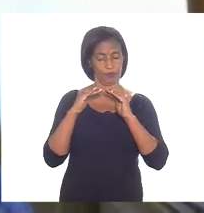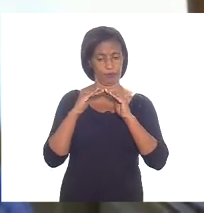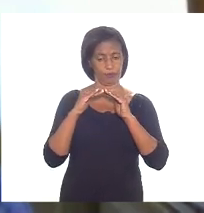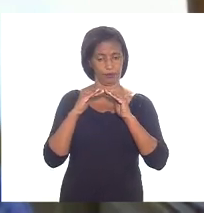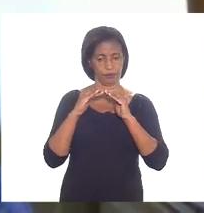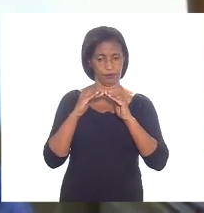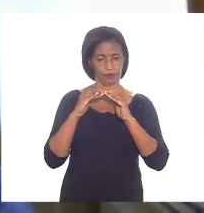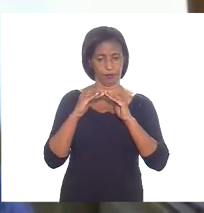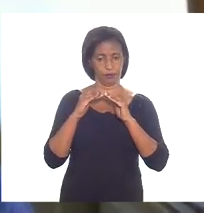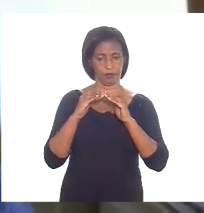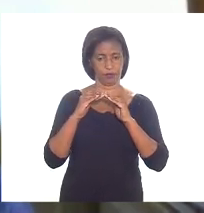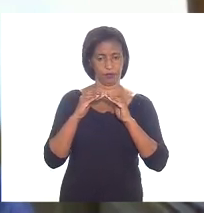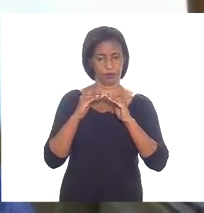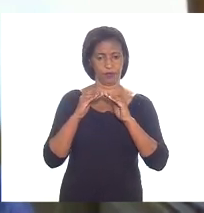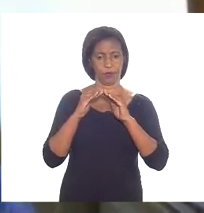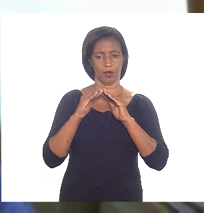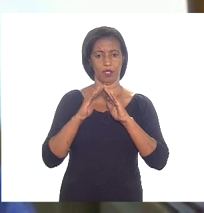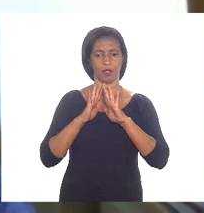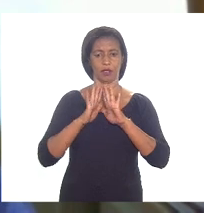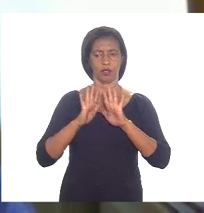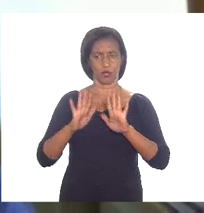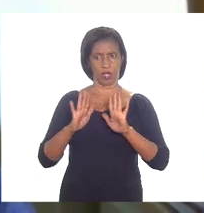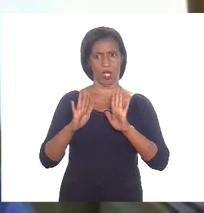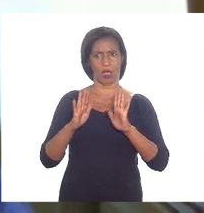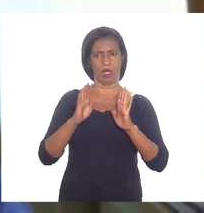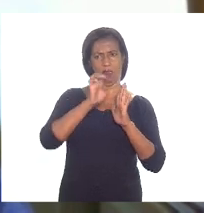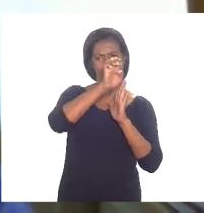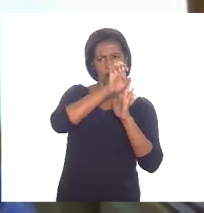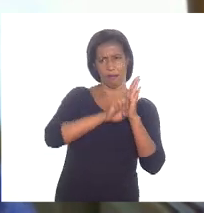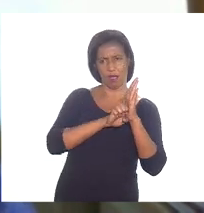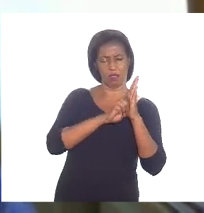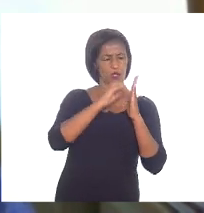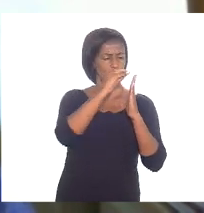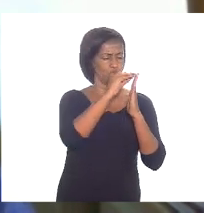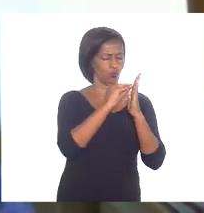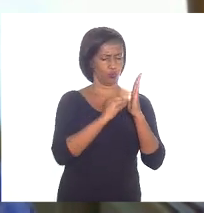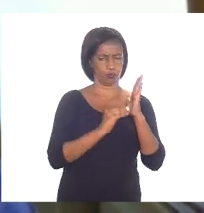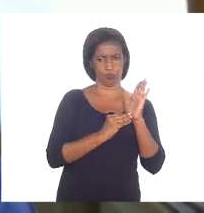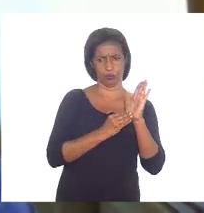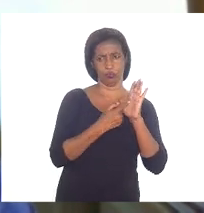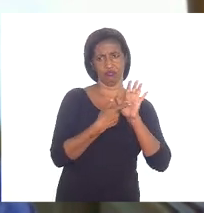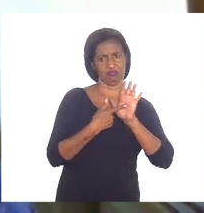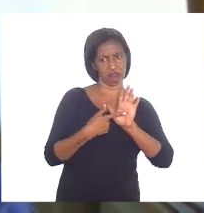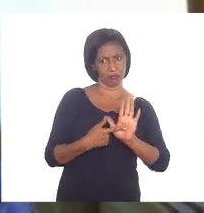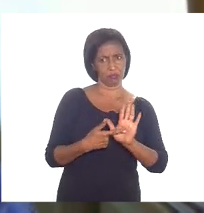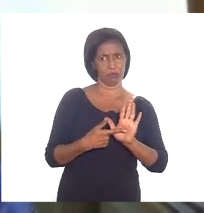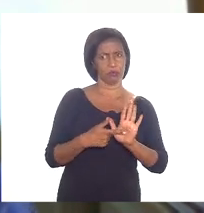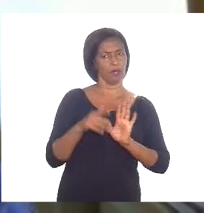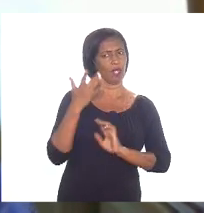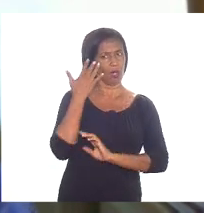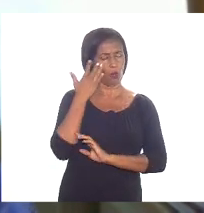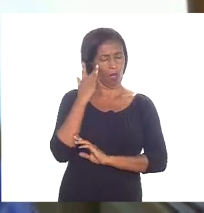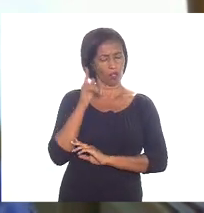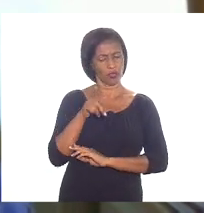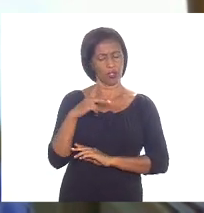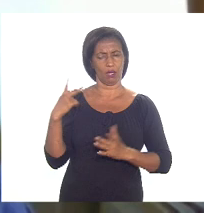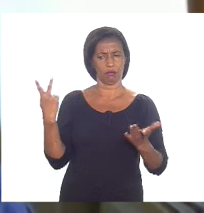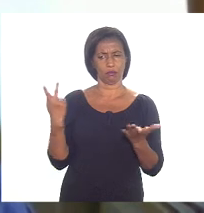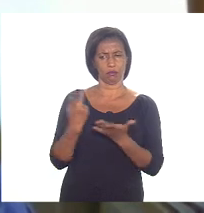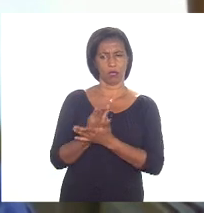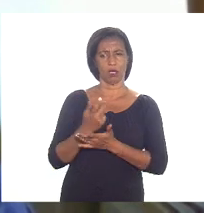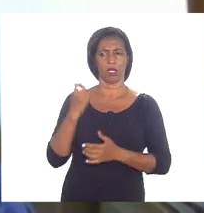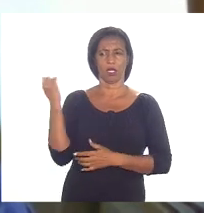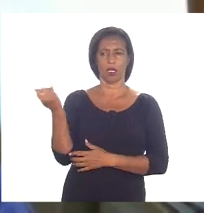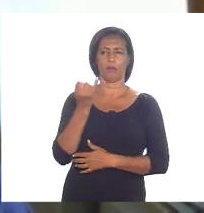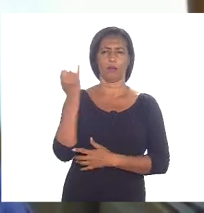comissão de... Apresentei emendas, senhor presidente, porque eu acho que é um evento importante, a retomada